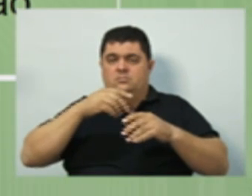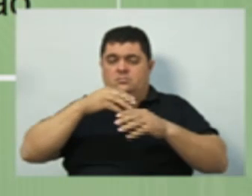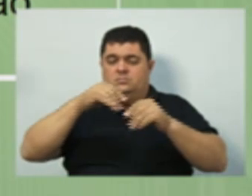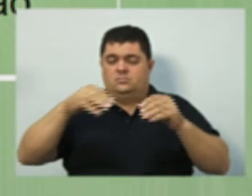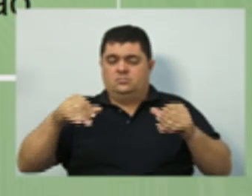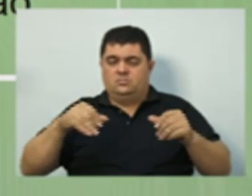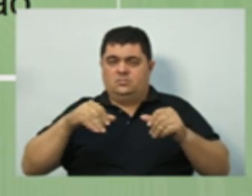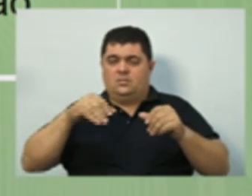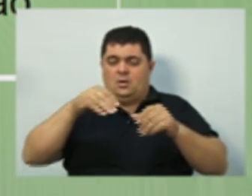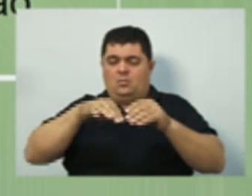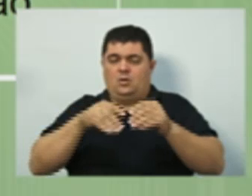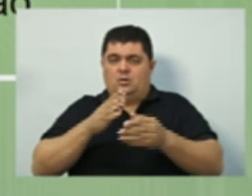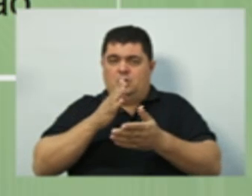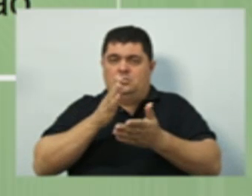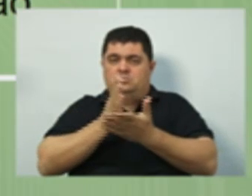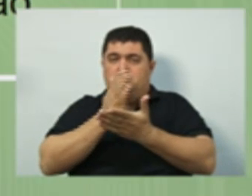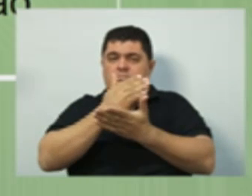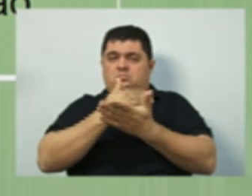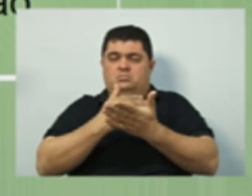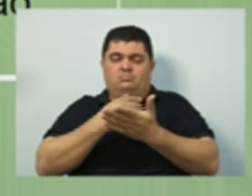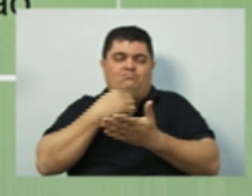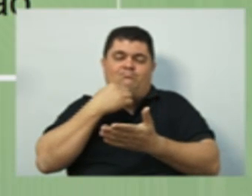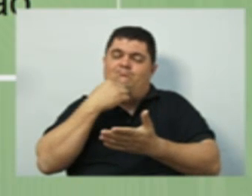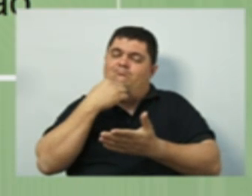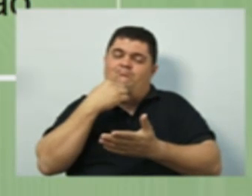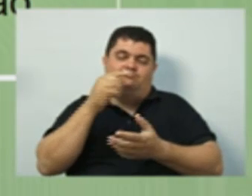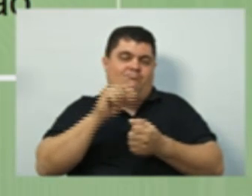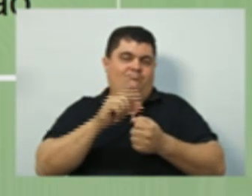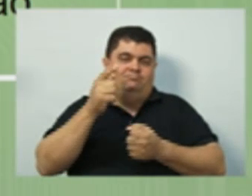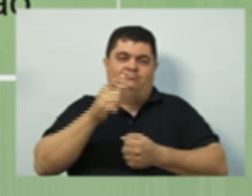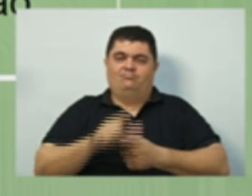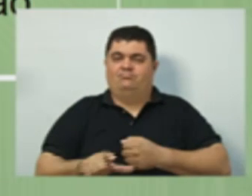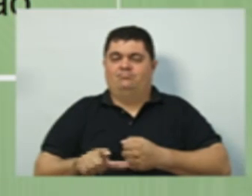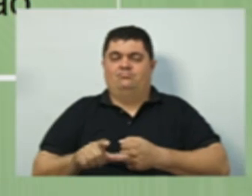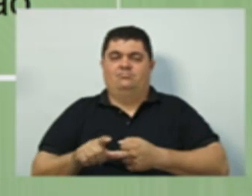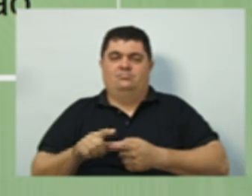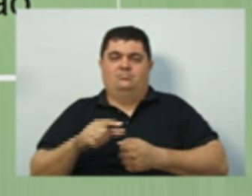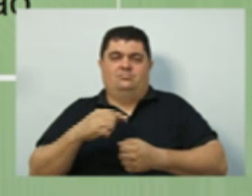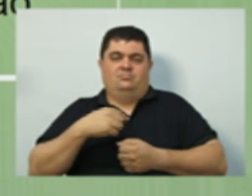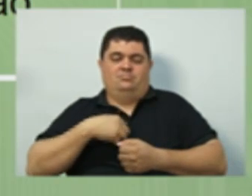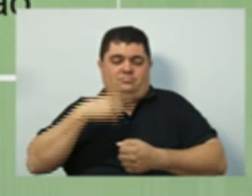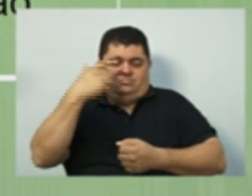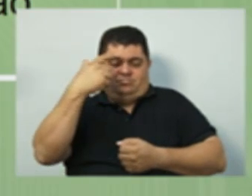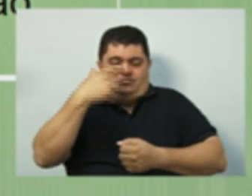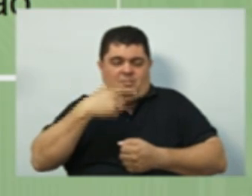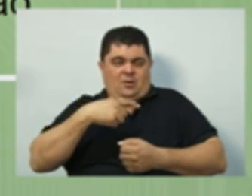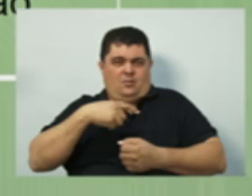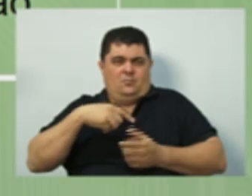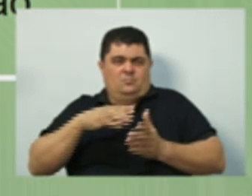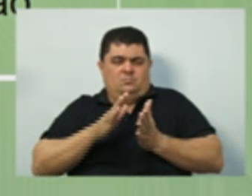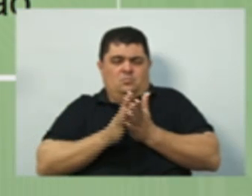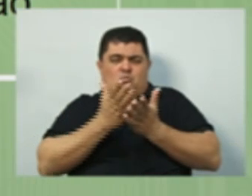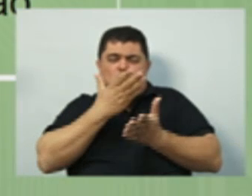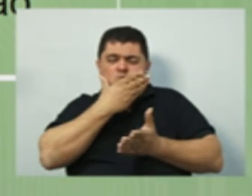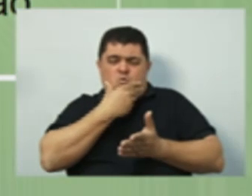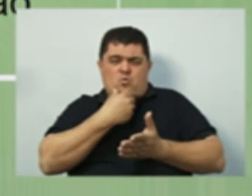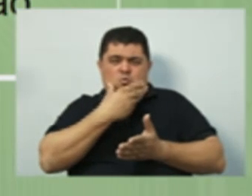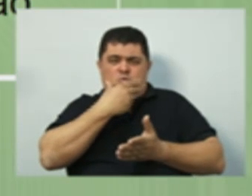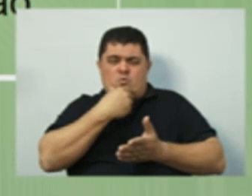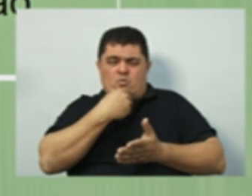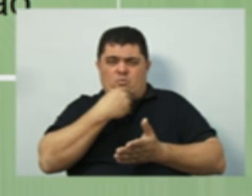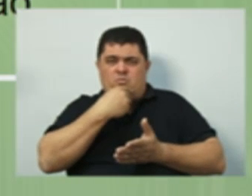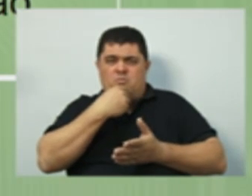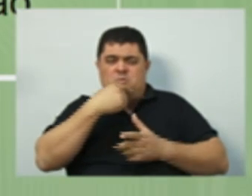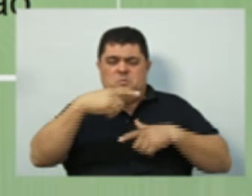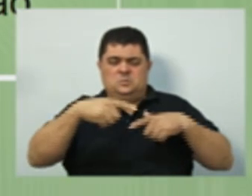para dividir, não faço mais isso não. Eu sou um pobre caboclo, ganho a